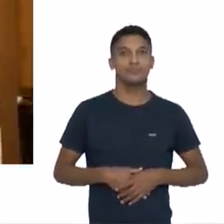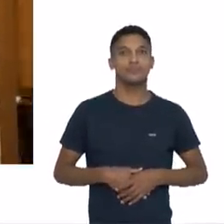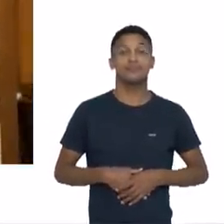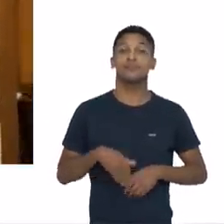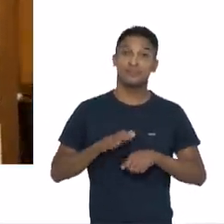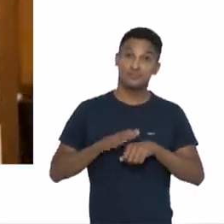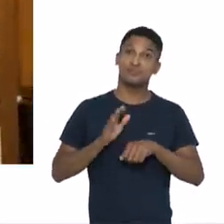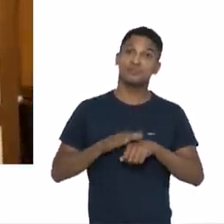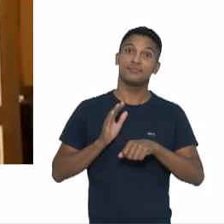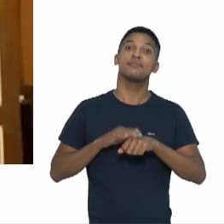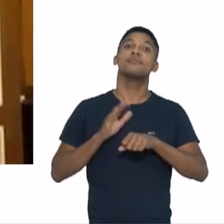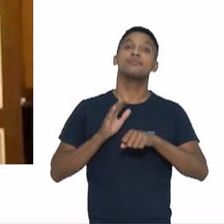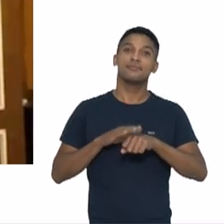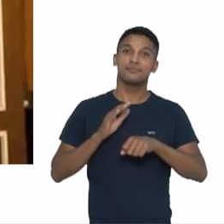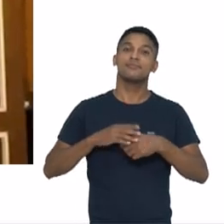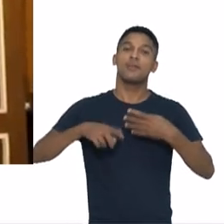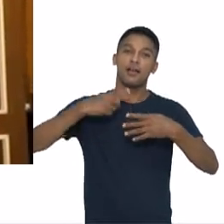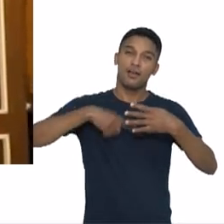Mais.